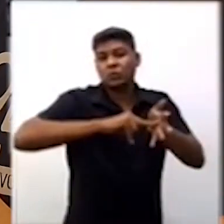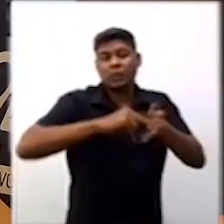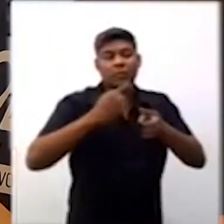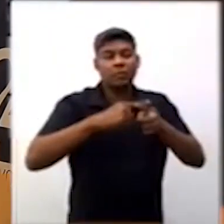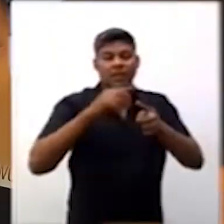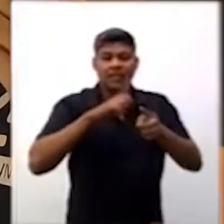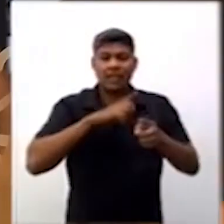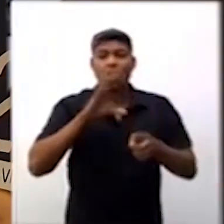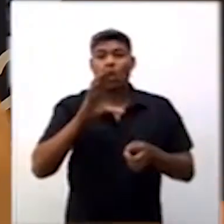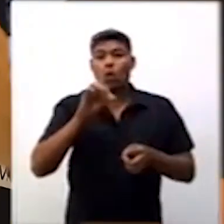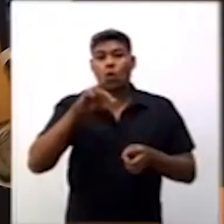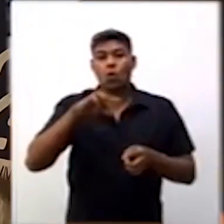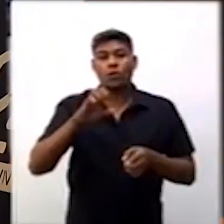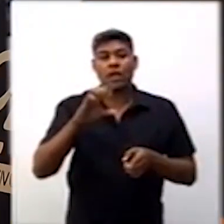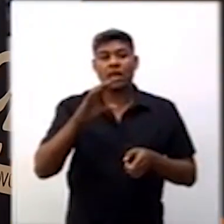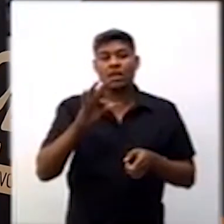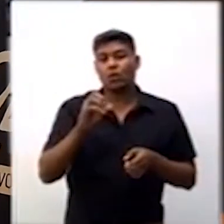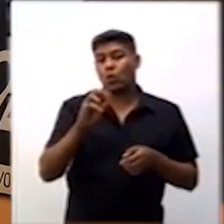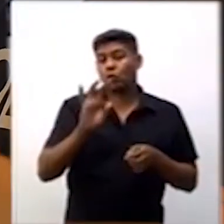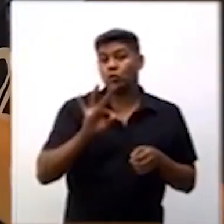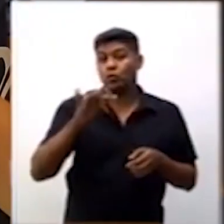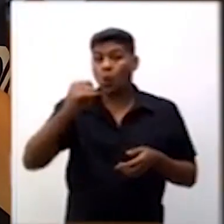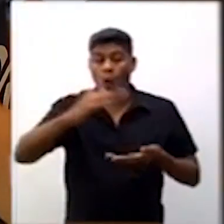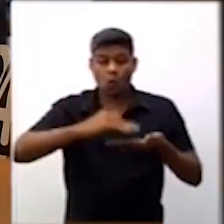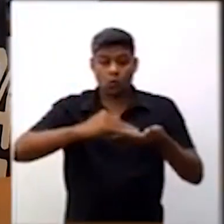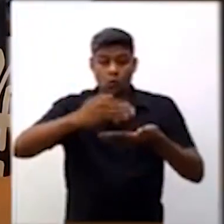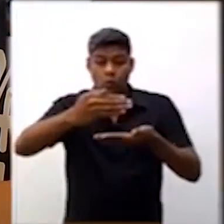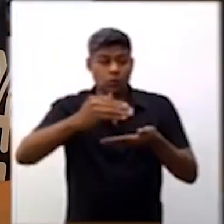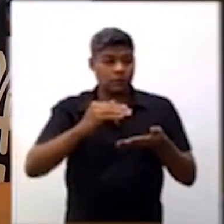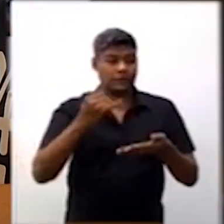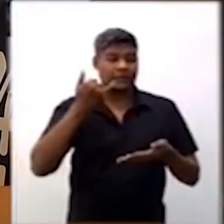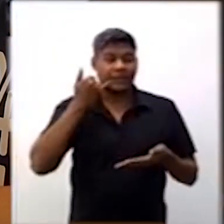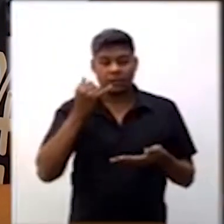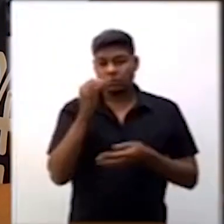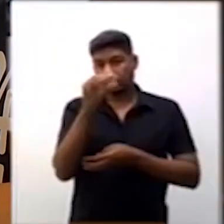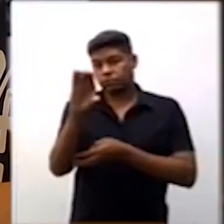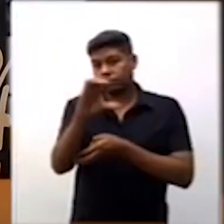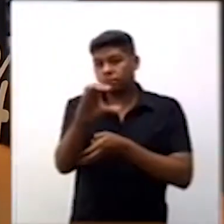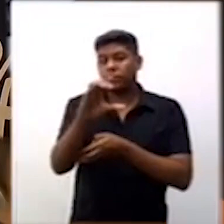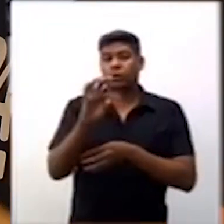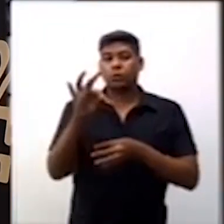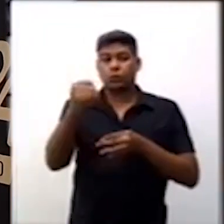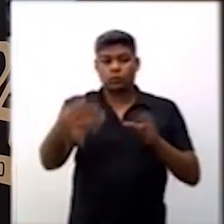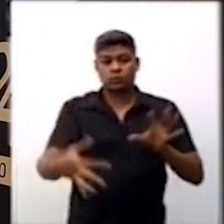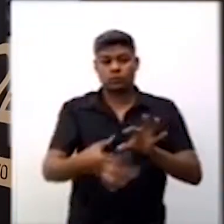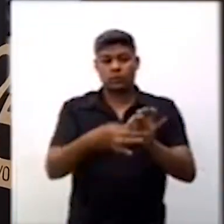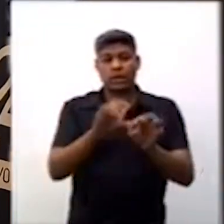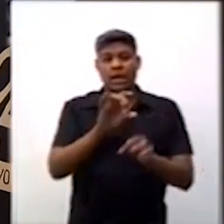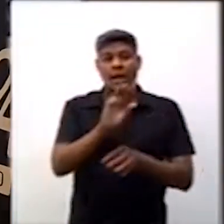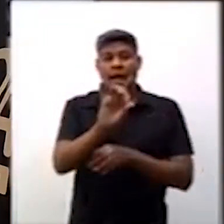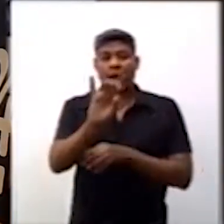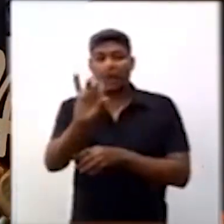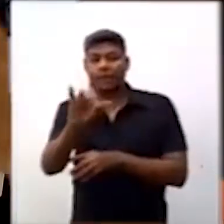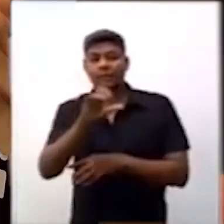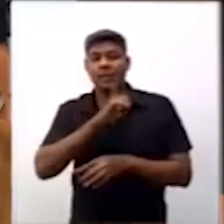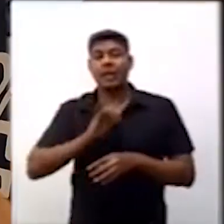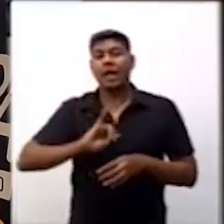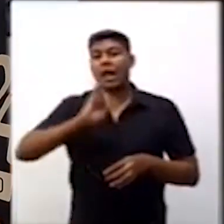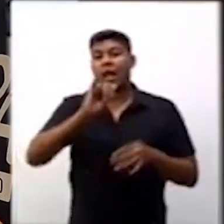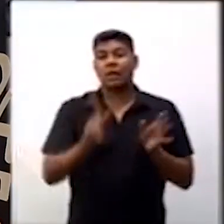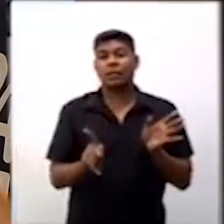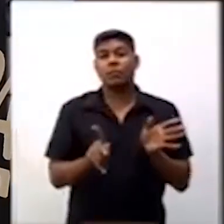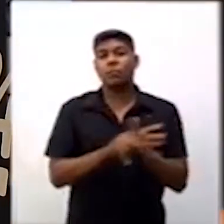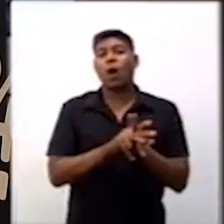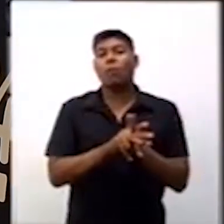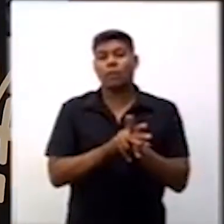conector. Todos os aparelhos submetidos à mesma diferença de potencial. Cada aparelho com a sua corrente elétrica